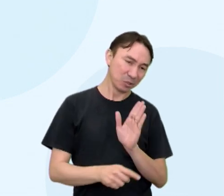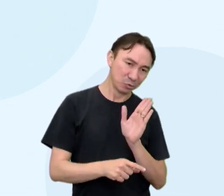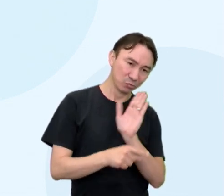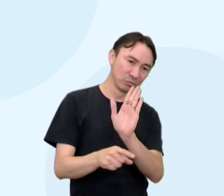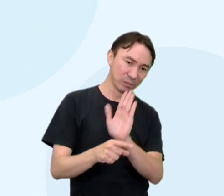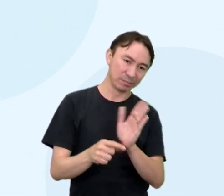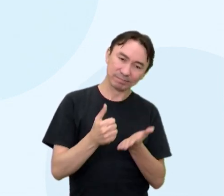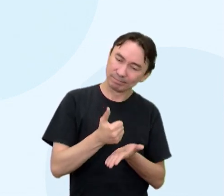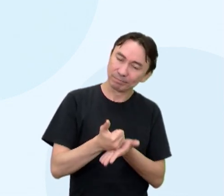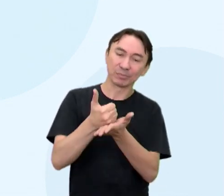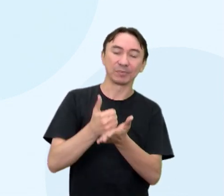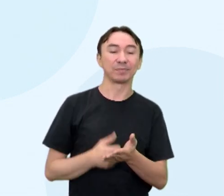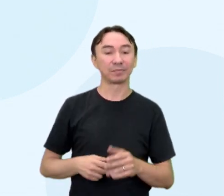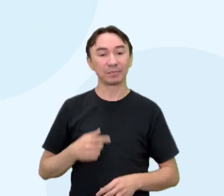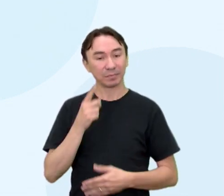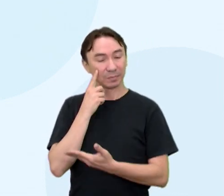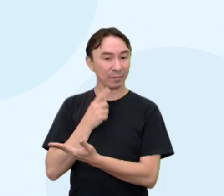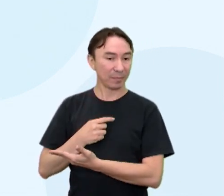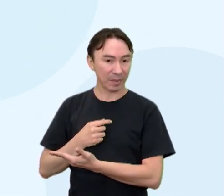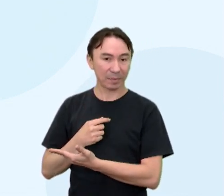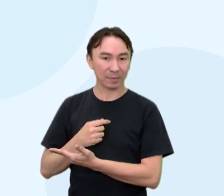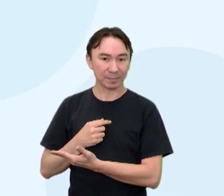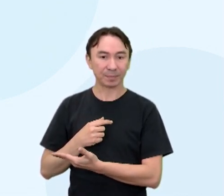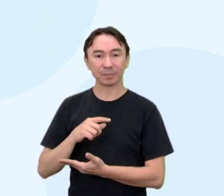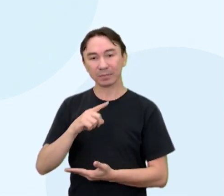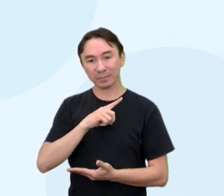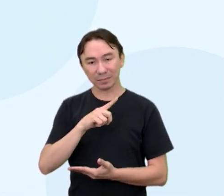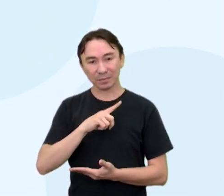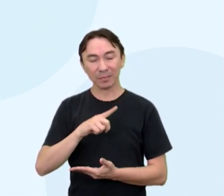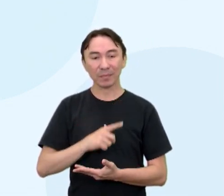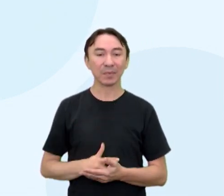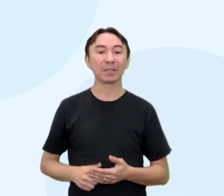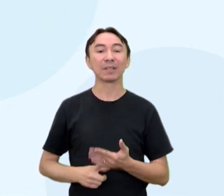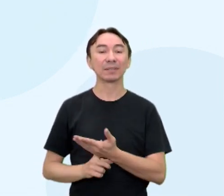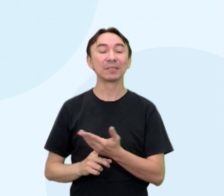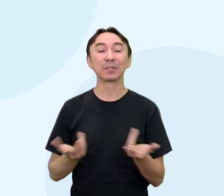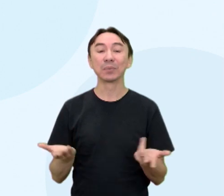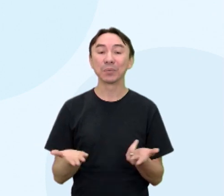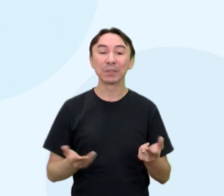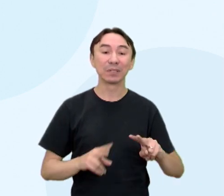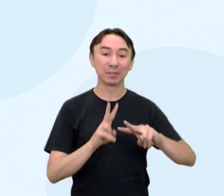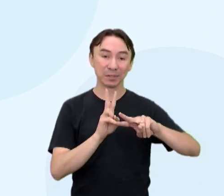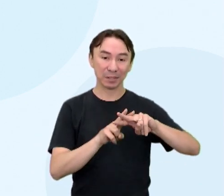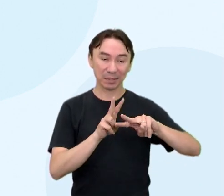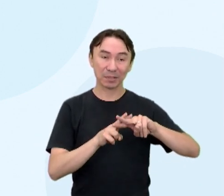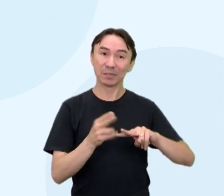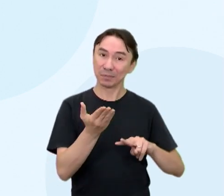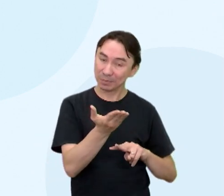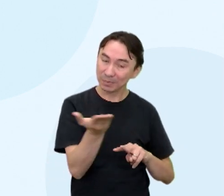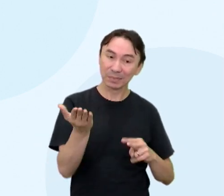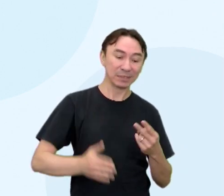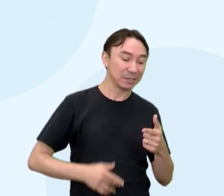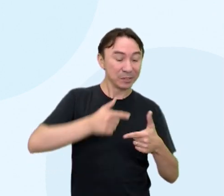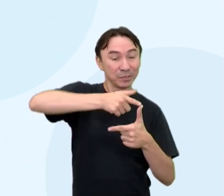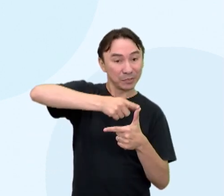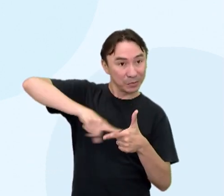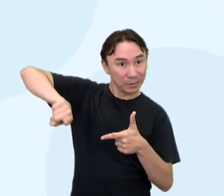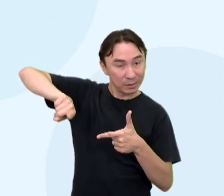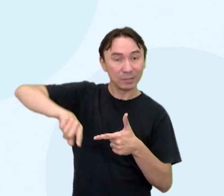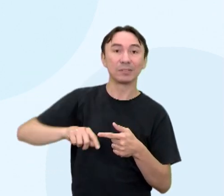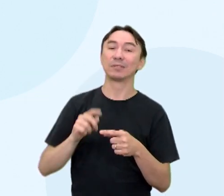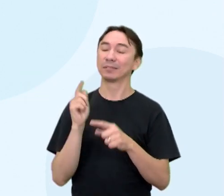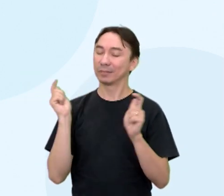temos dele aí a estrutura que mostra o hashtag quem divide multiplica, que é o aprofundamento curricular que a gente